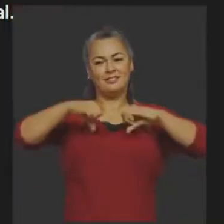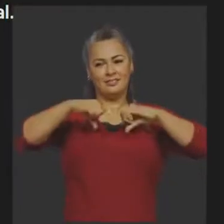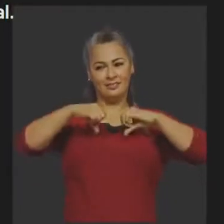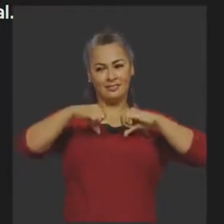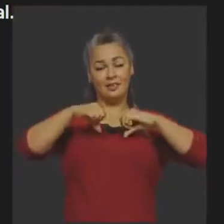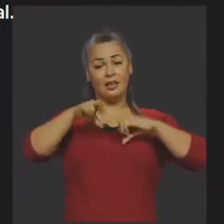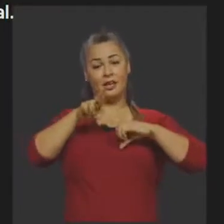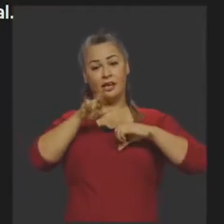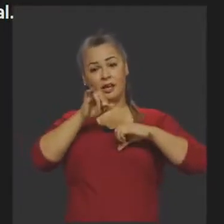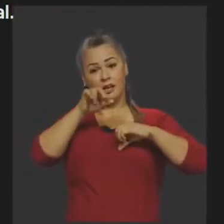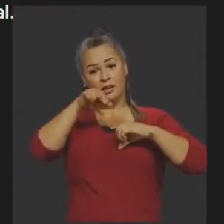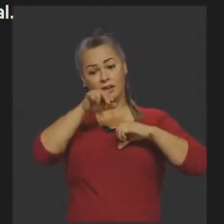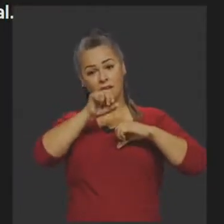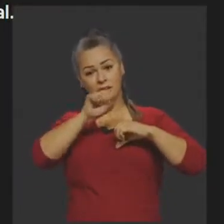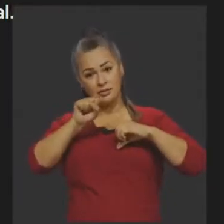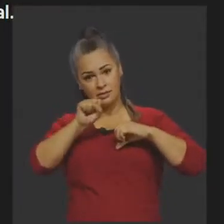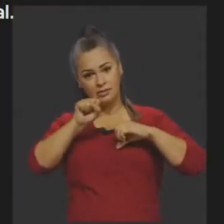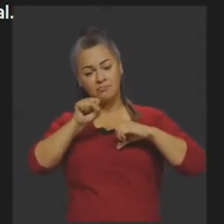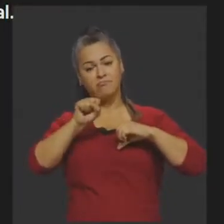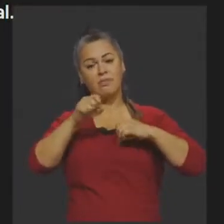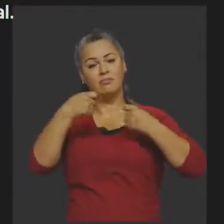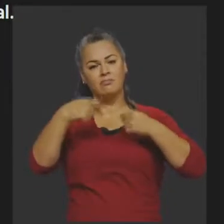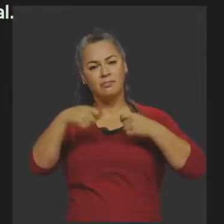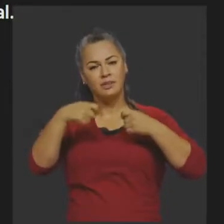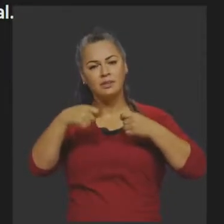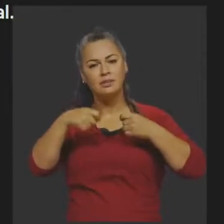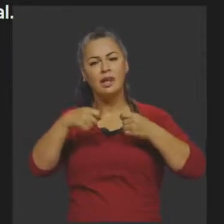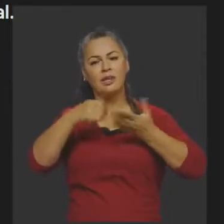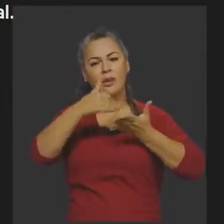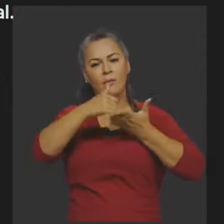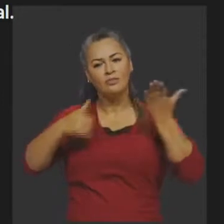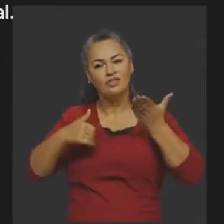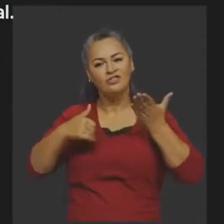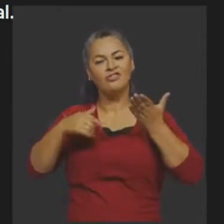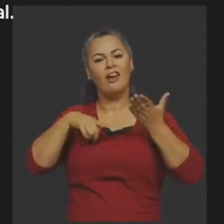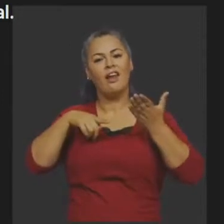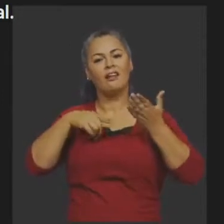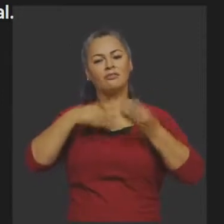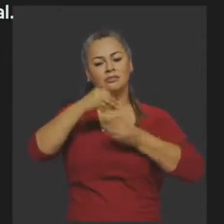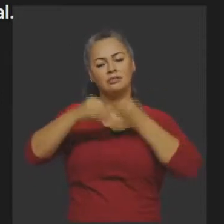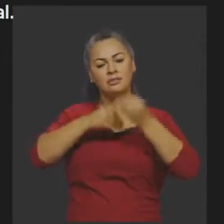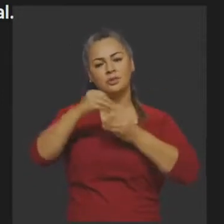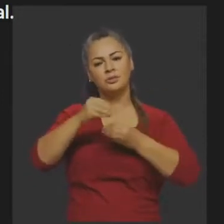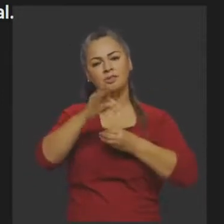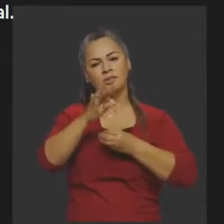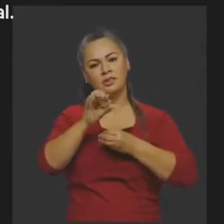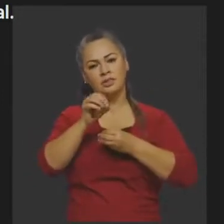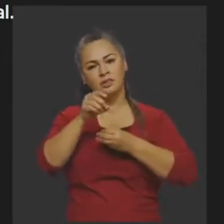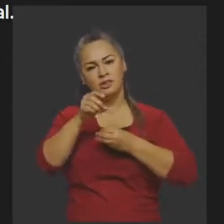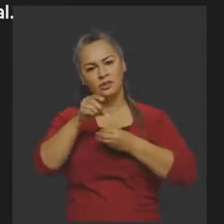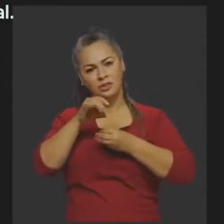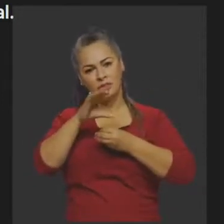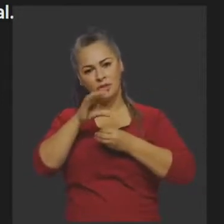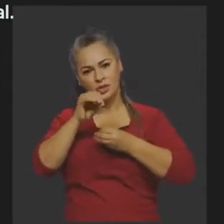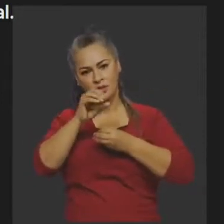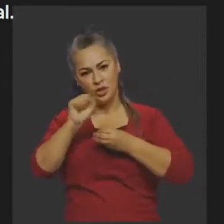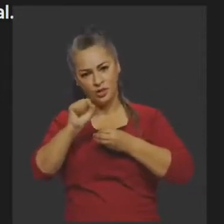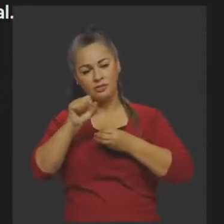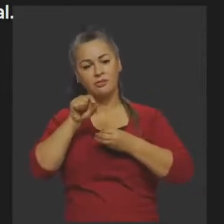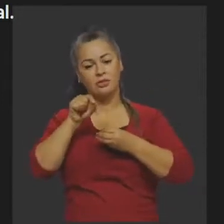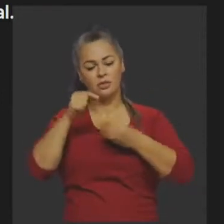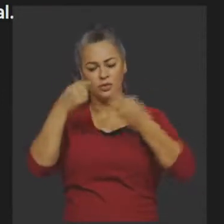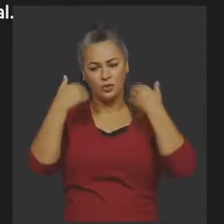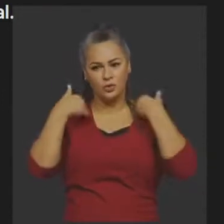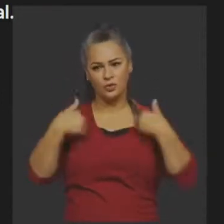a ser filtrado, ele chega da artéria renal, que se ramifica formando arteríolas, ou seja, tem